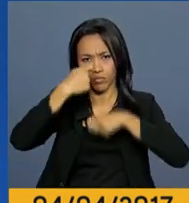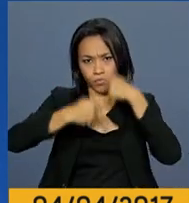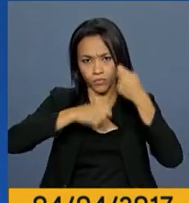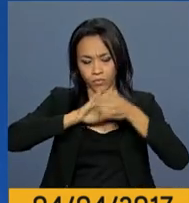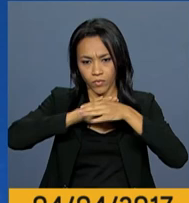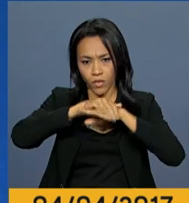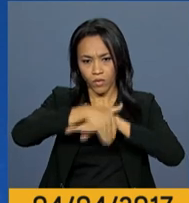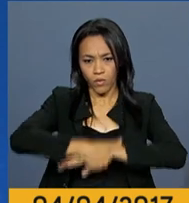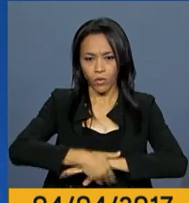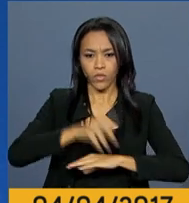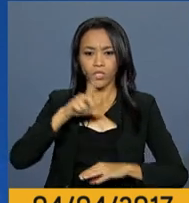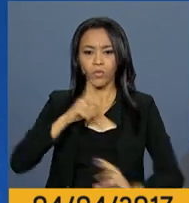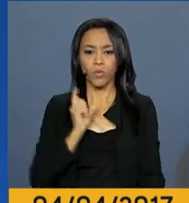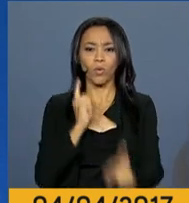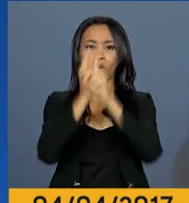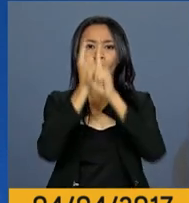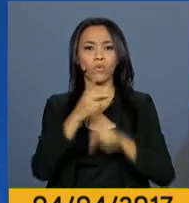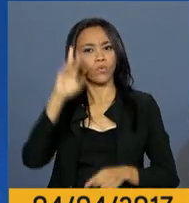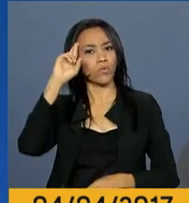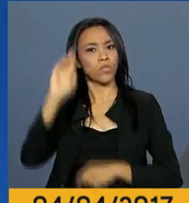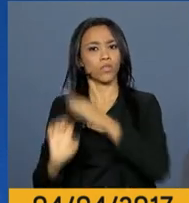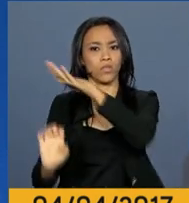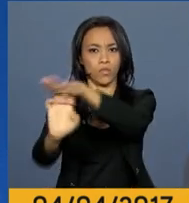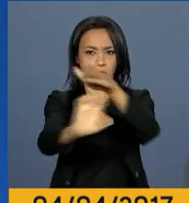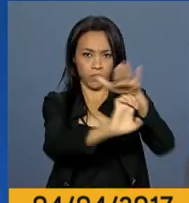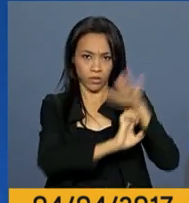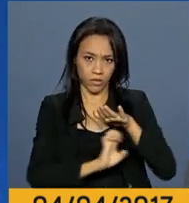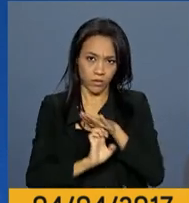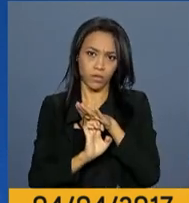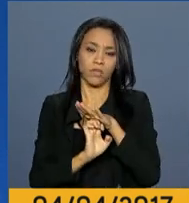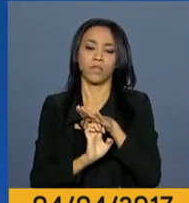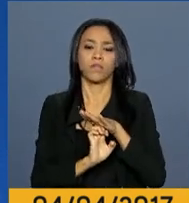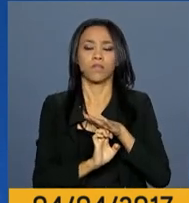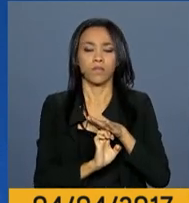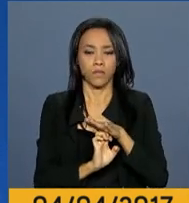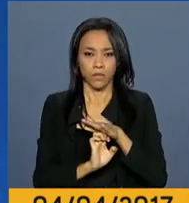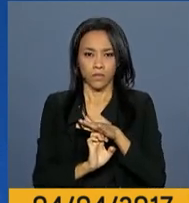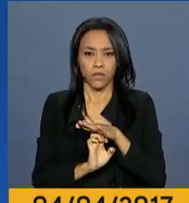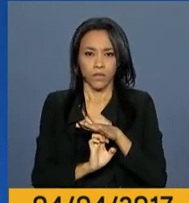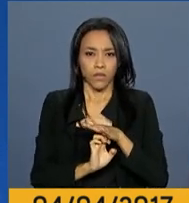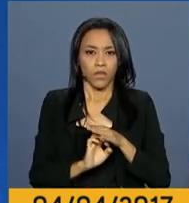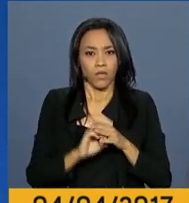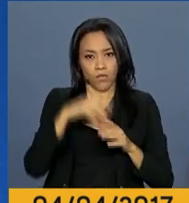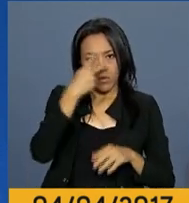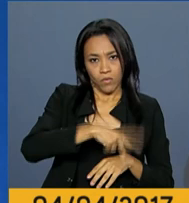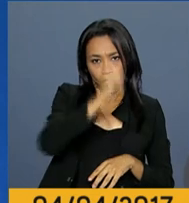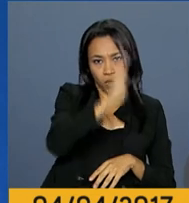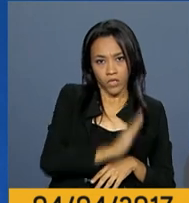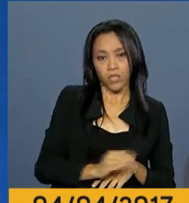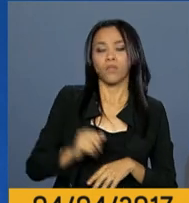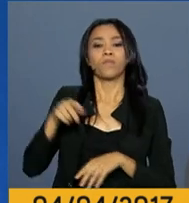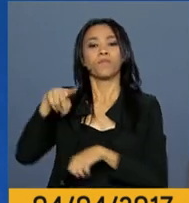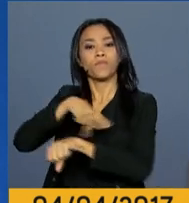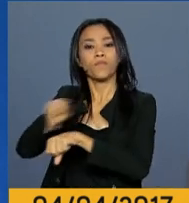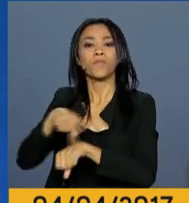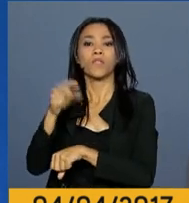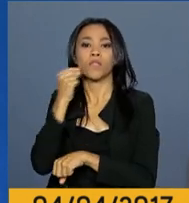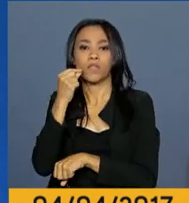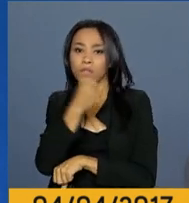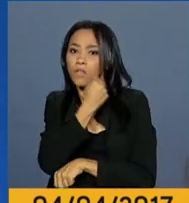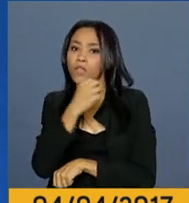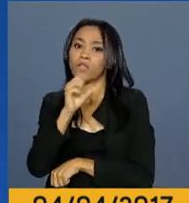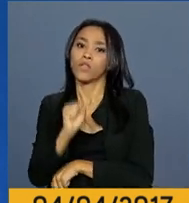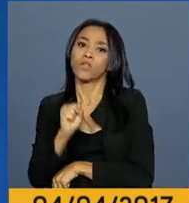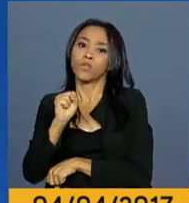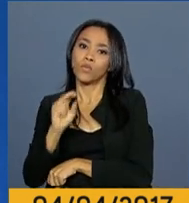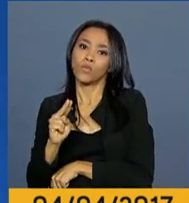num encontro empresarial de suecos e brasileiros, empresários suecos e brasileiros, com